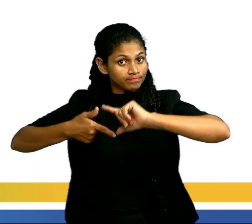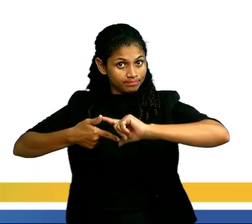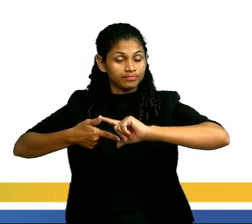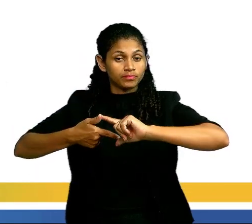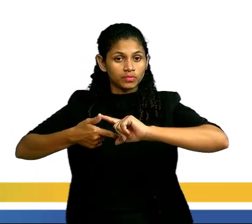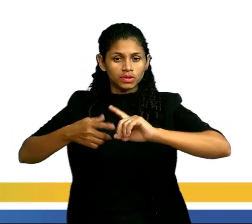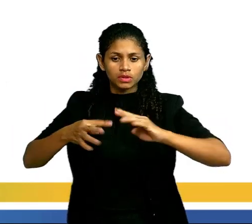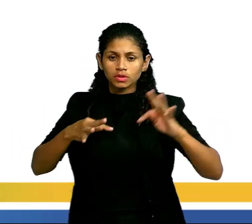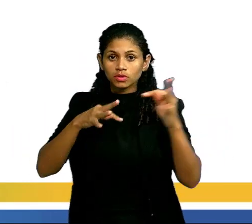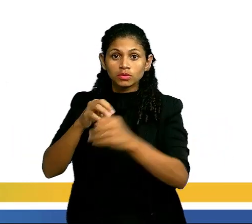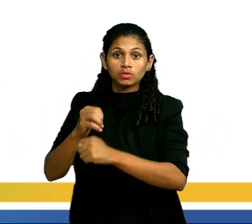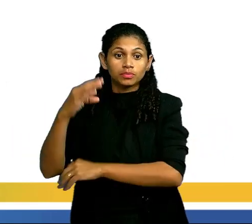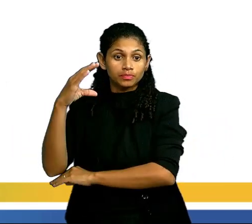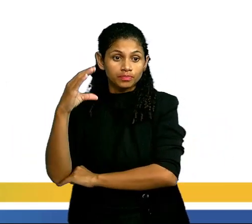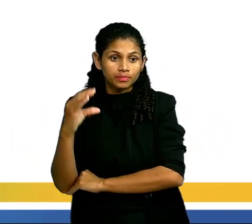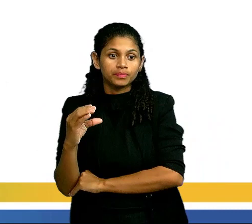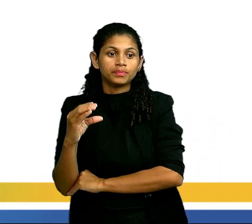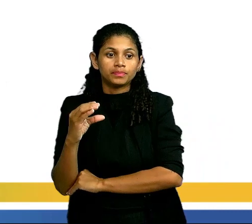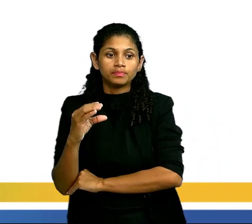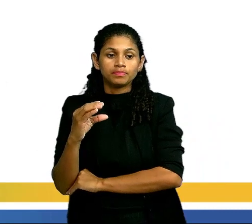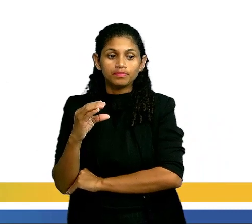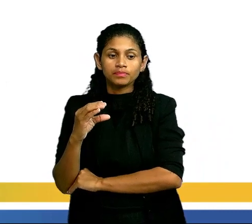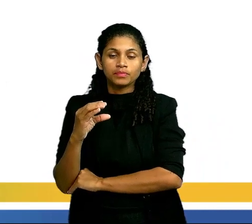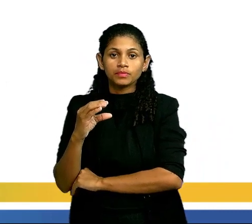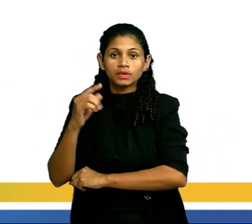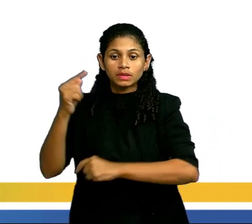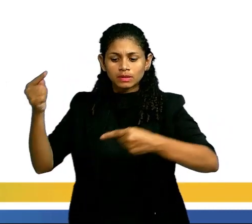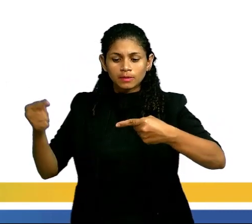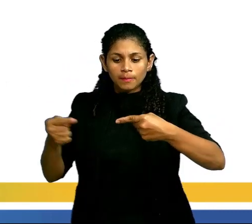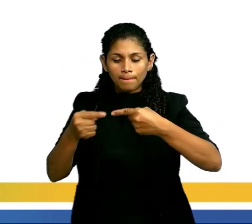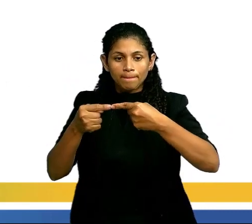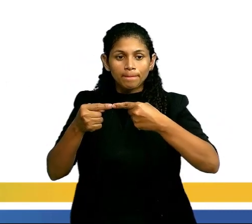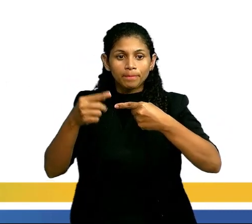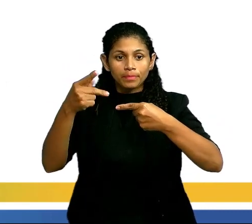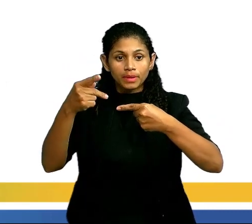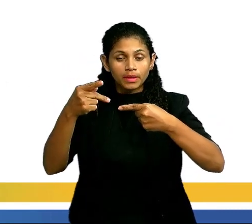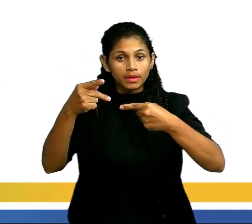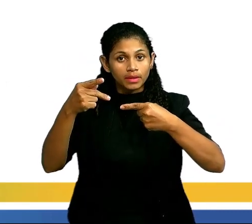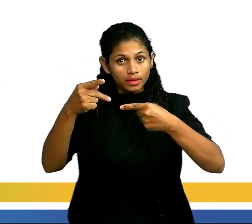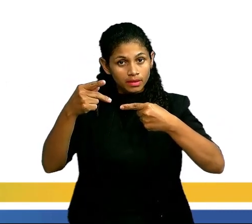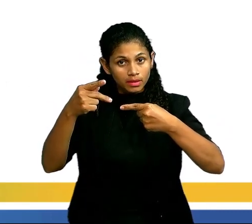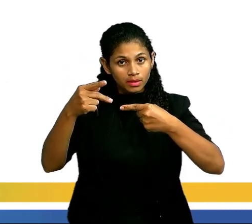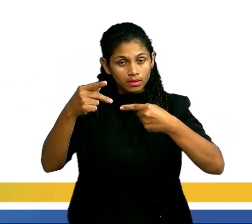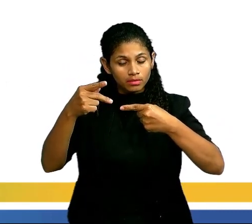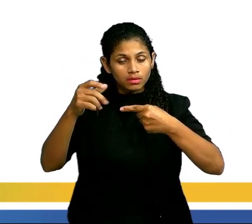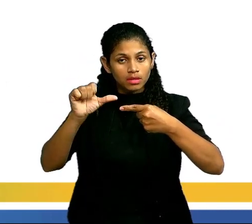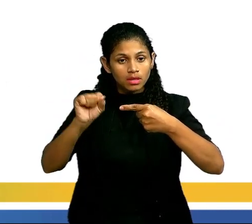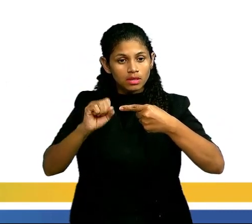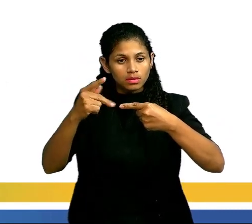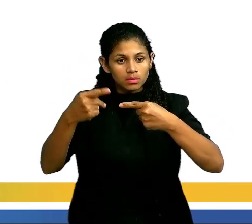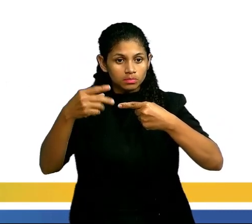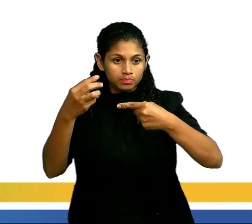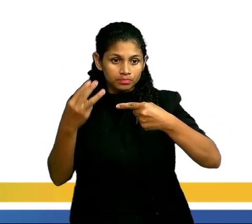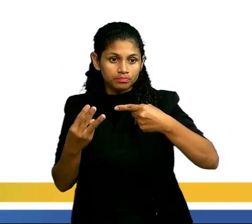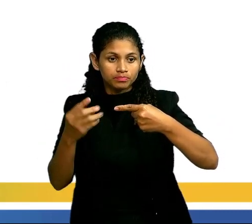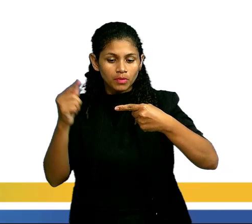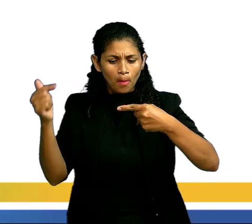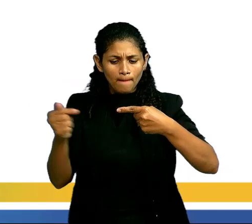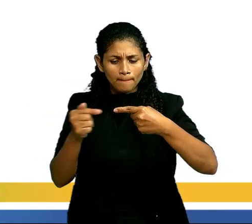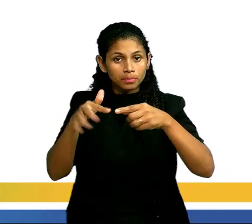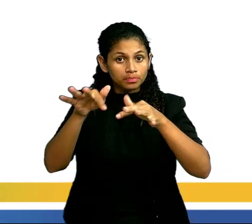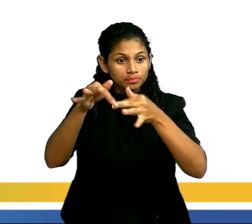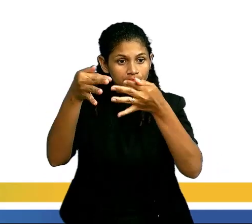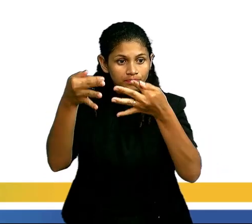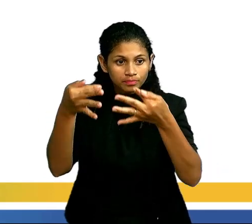todo carbono sp3 ele é um carbono que faz ligações simples. Então, a geometria molecular em que esse carbono vai